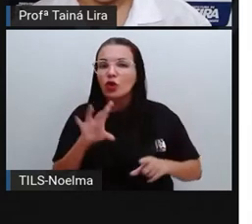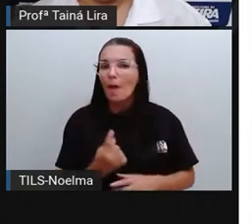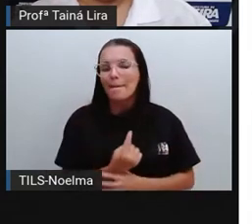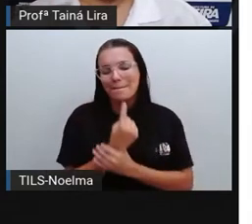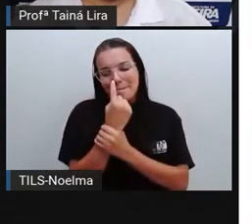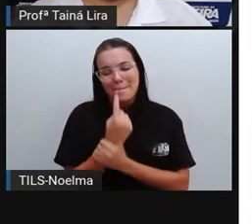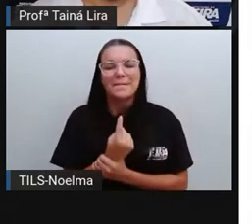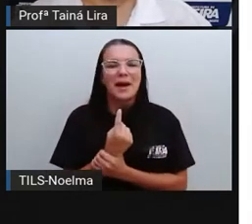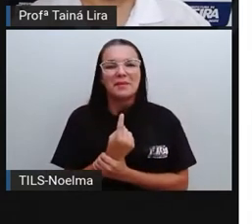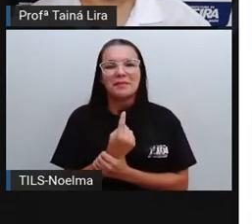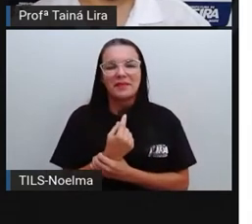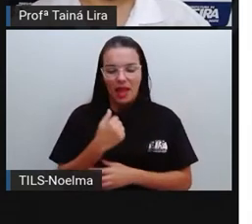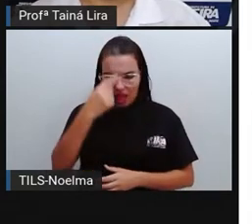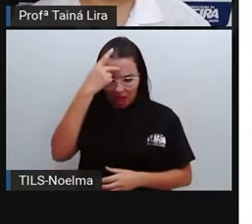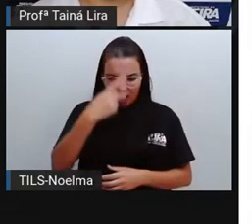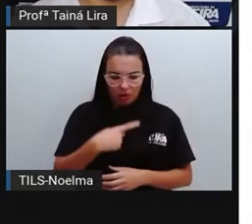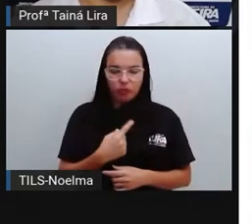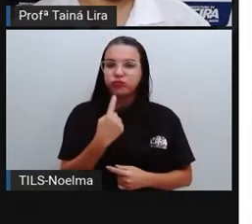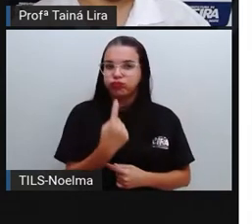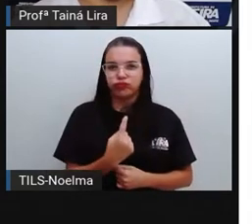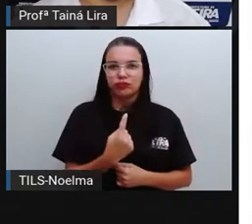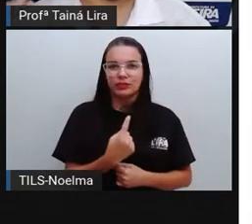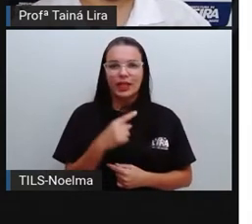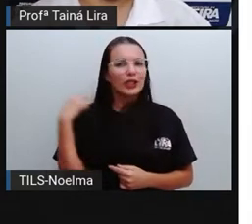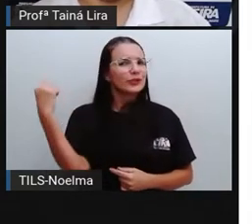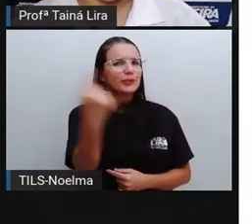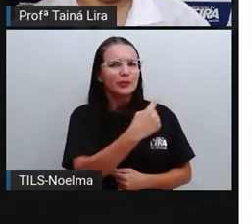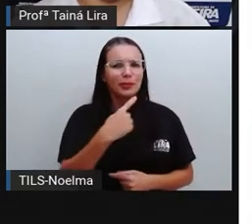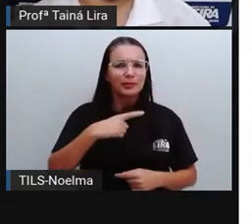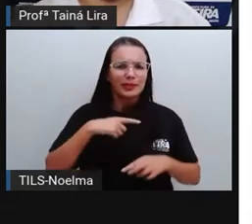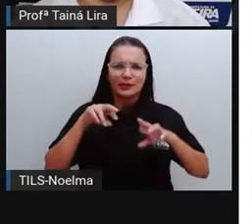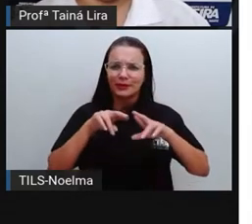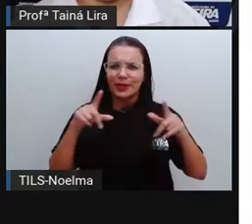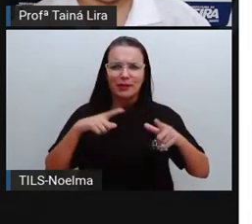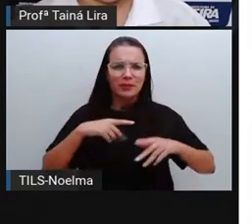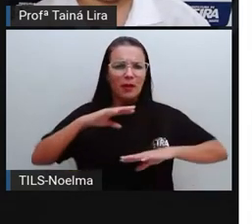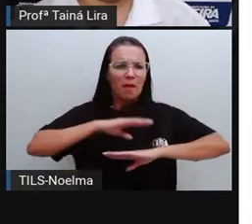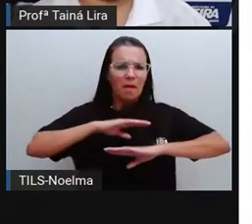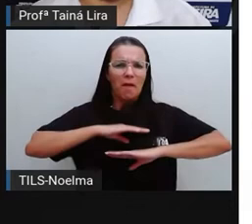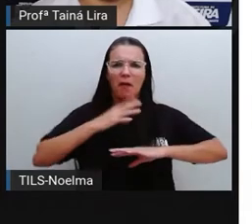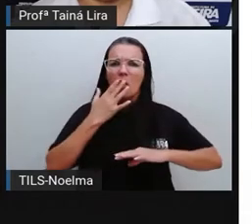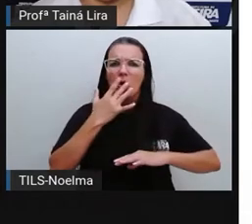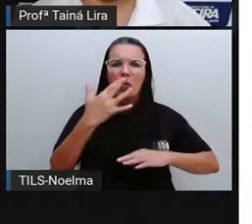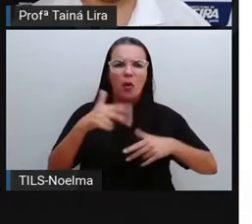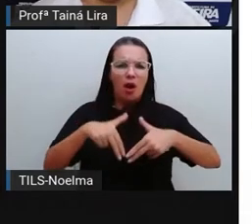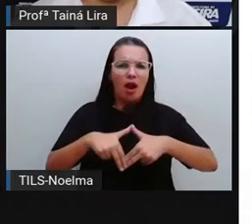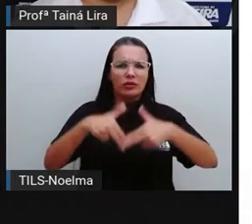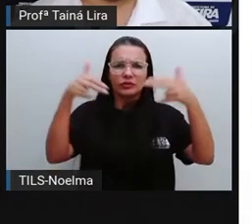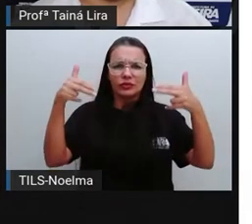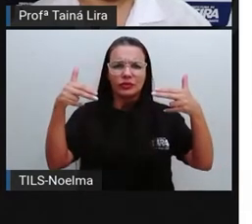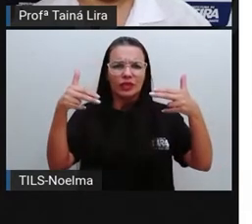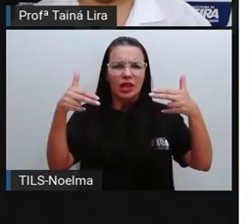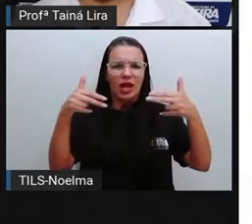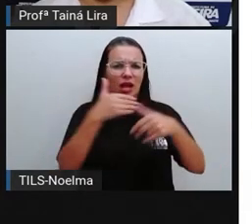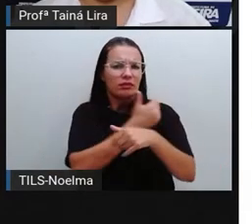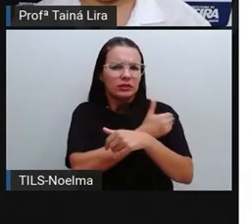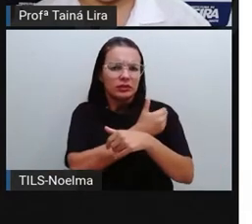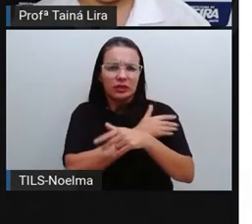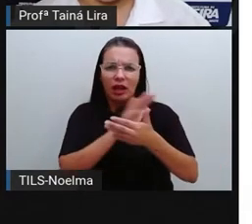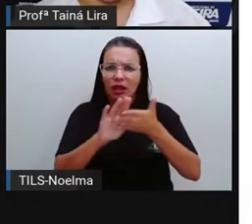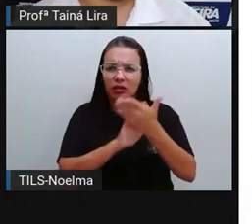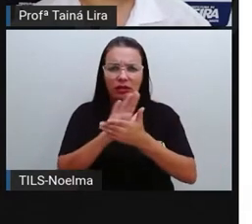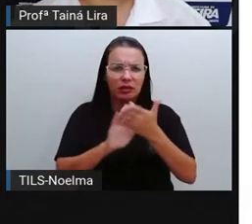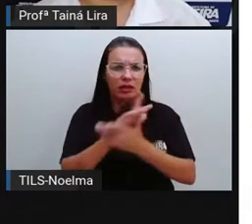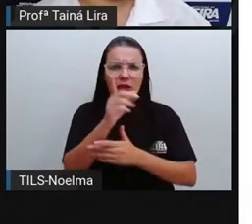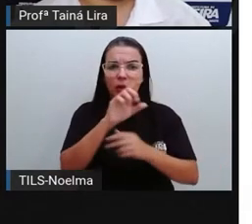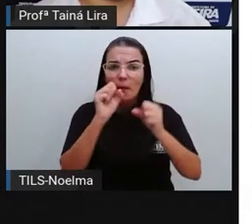tá? Todos temos diferenças, que pode ser físicas, de cor, de raça, etnia. Então, não podemos